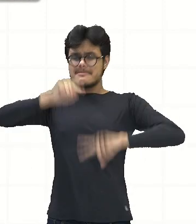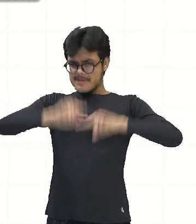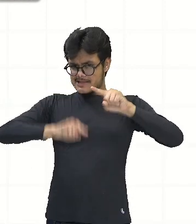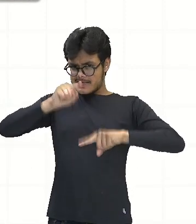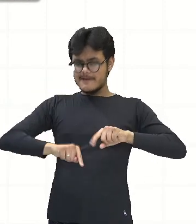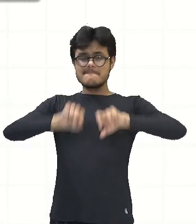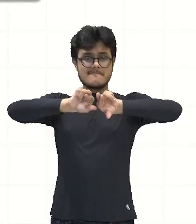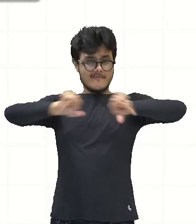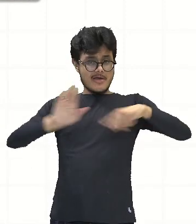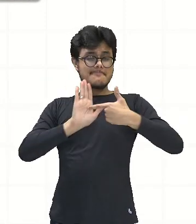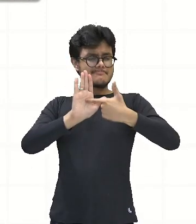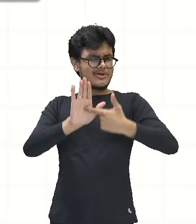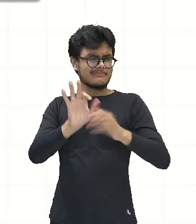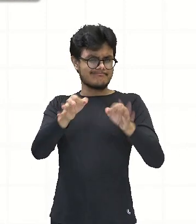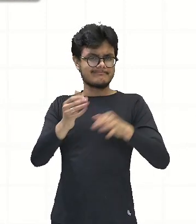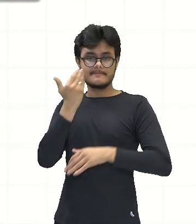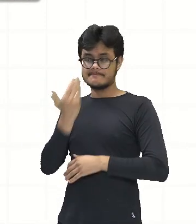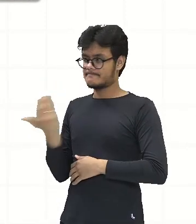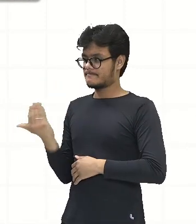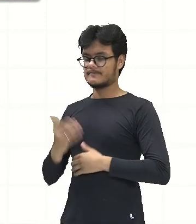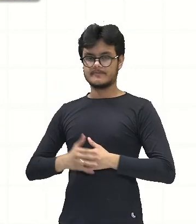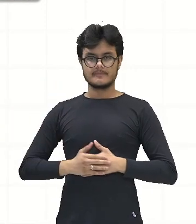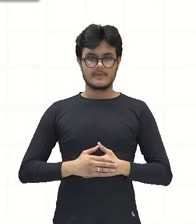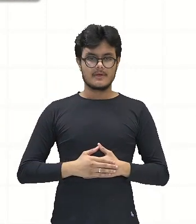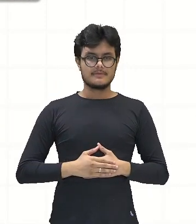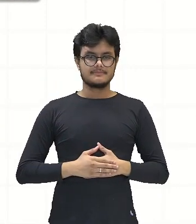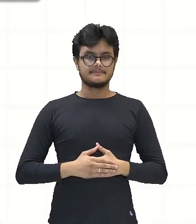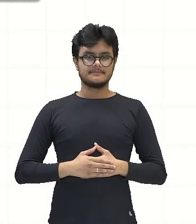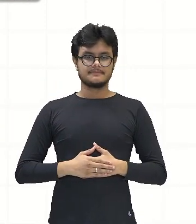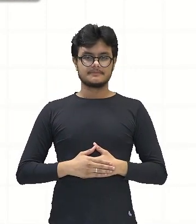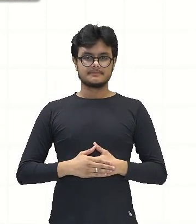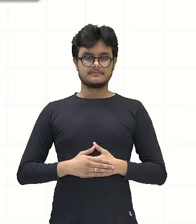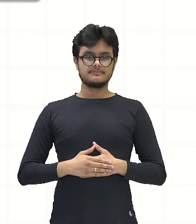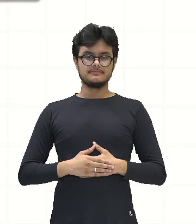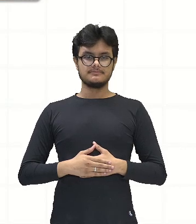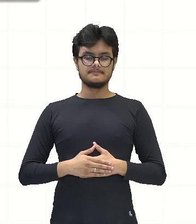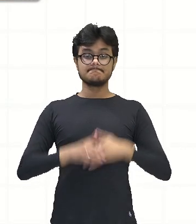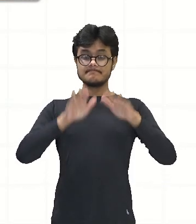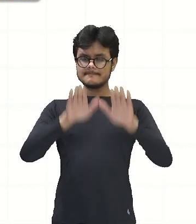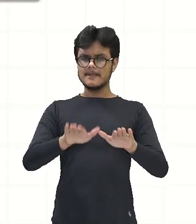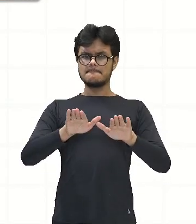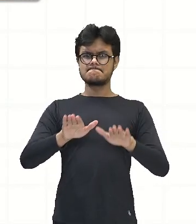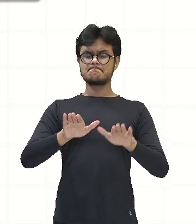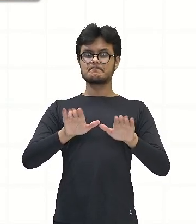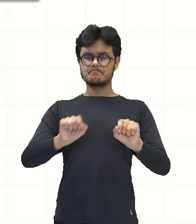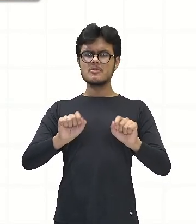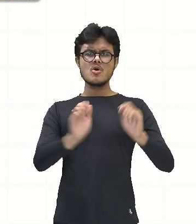destaques aí para a gente observar. Aí temos também que, no entanto,